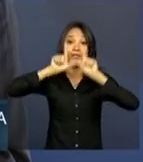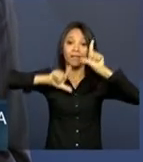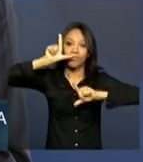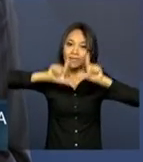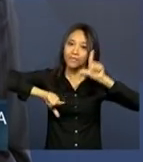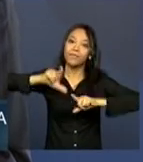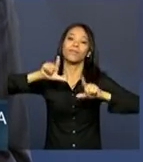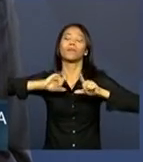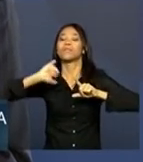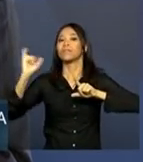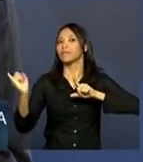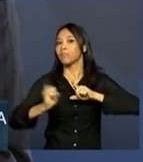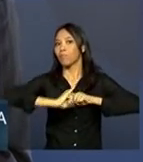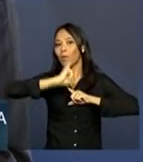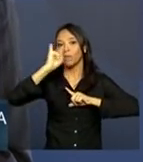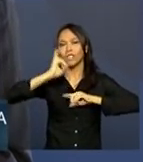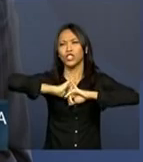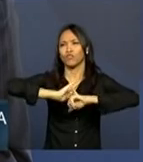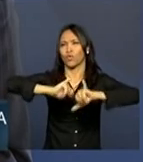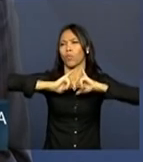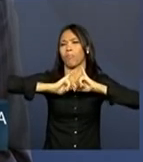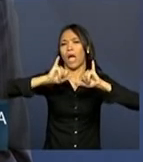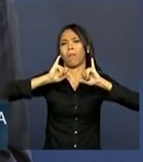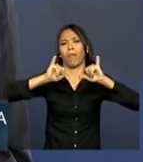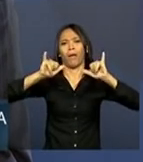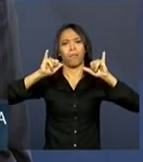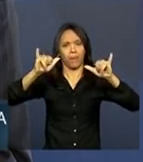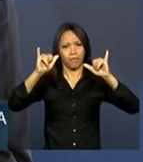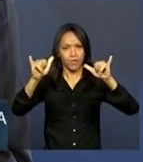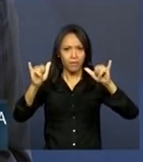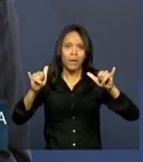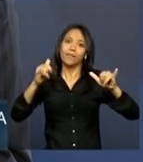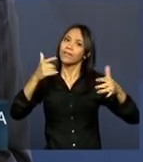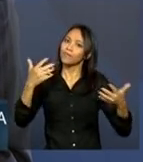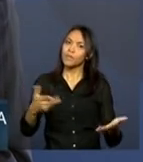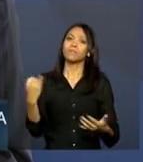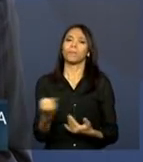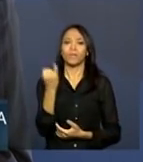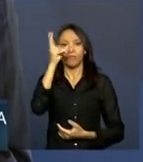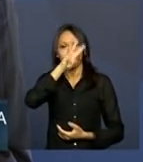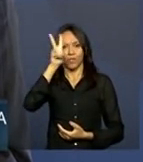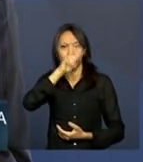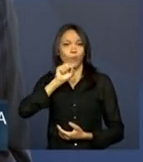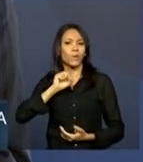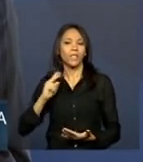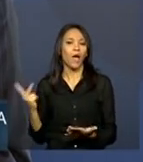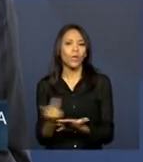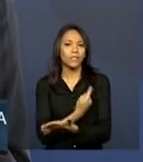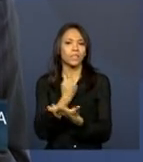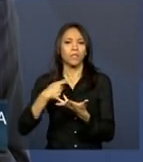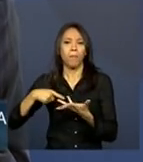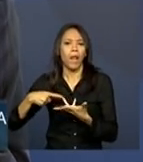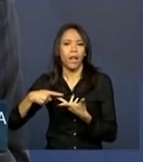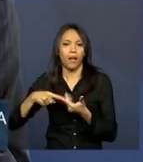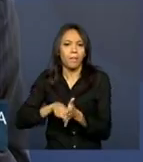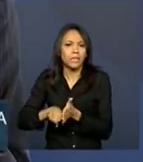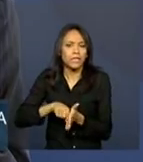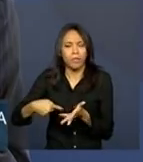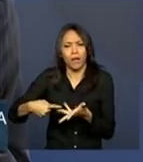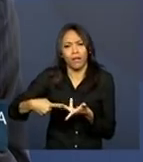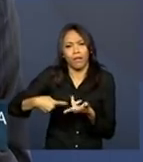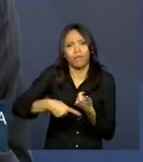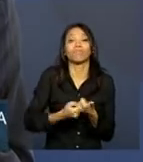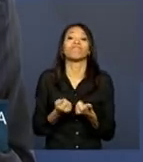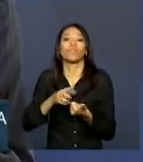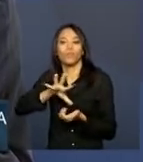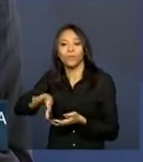importante e que deu uma divulgação sem precedentes na história do Brasil aos fatos que foram investigados pela comissão nacional